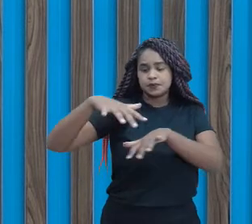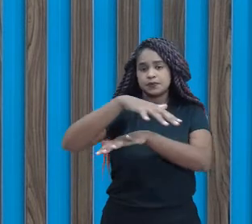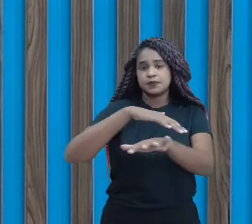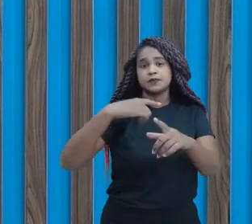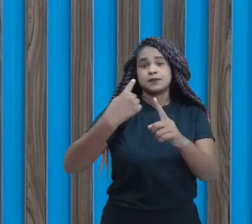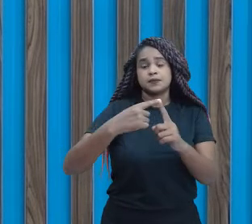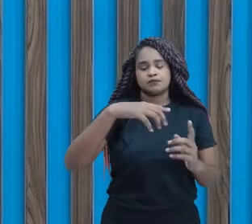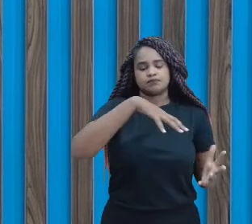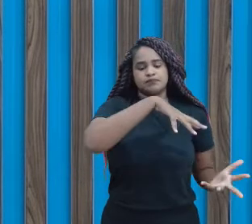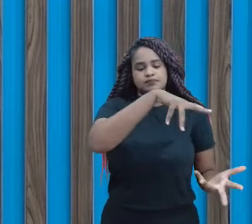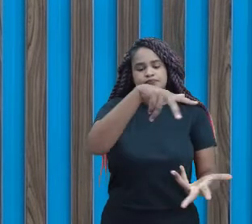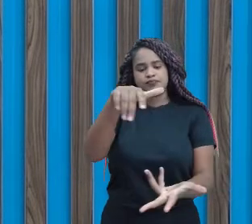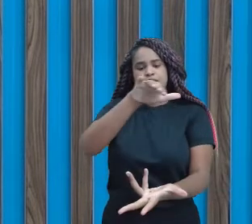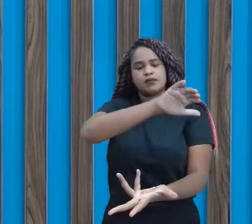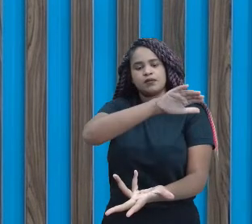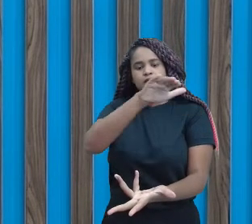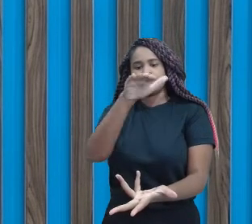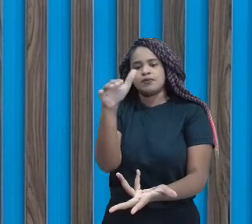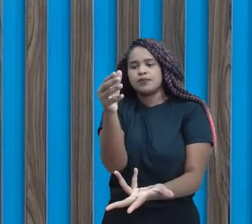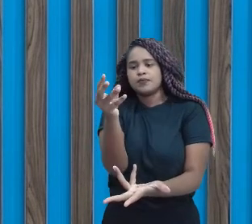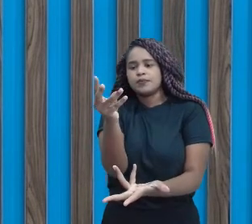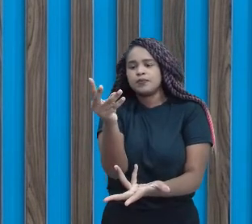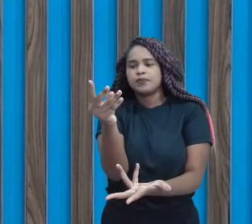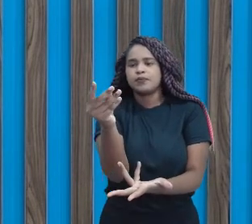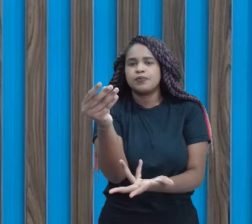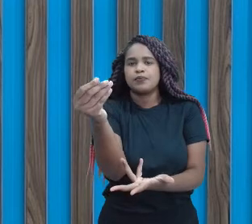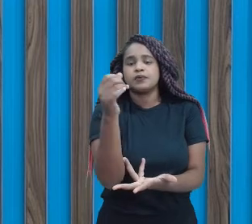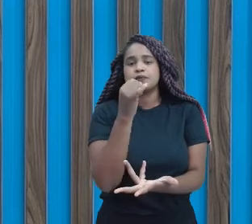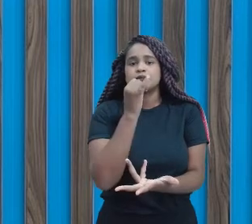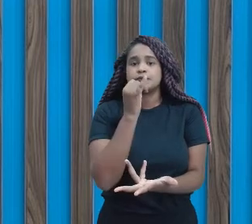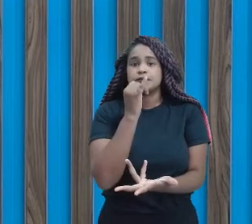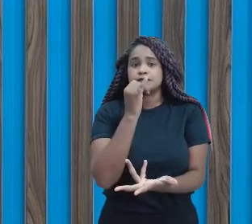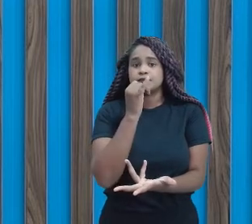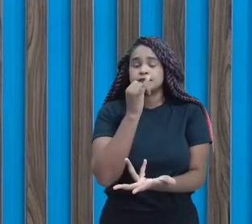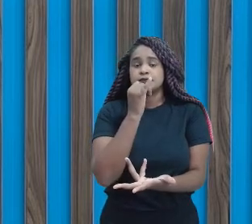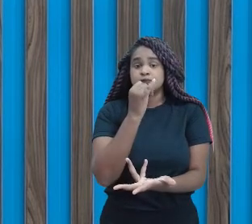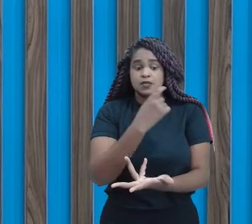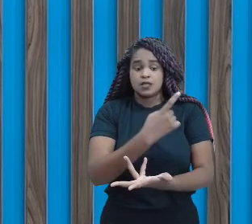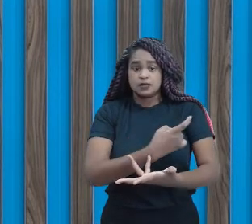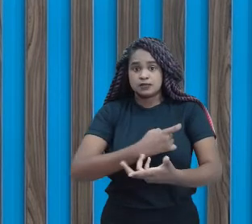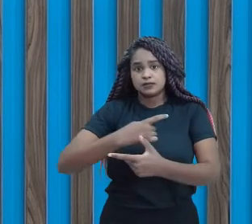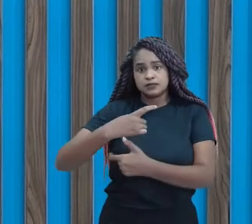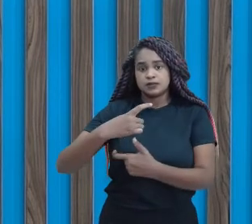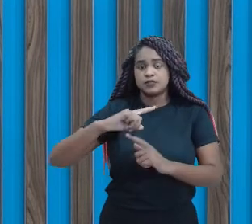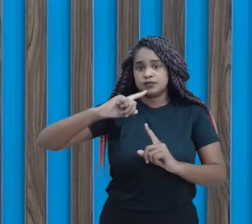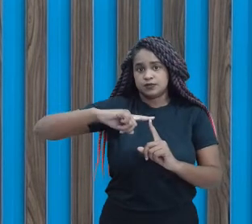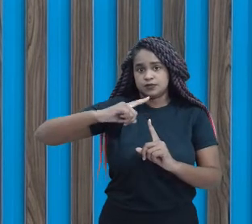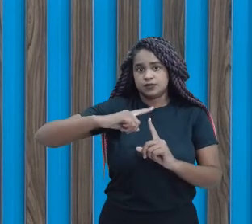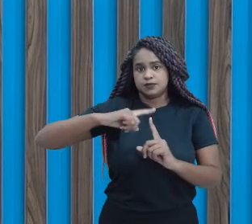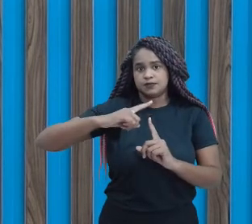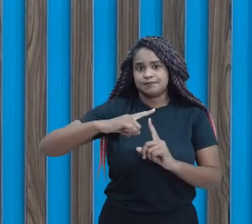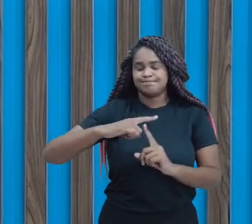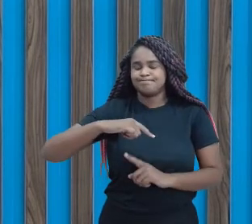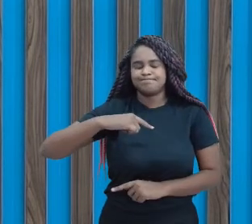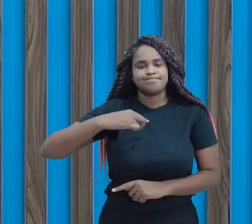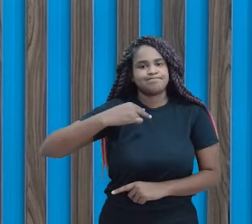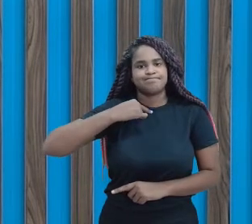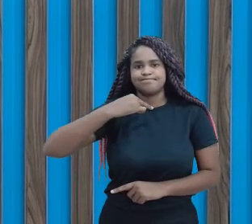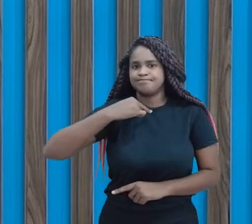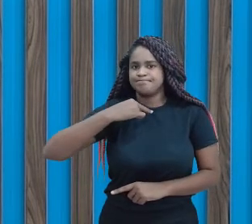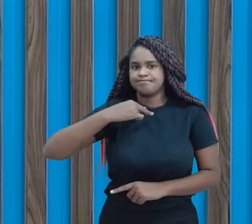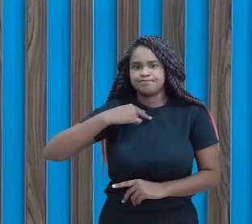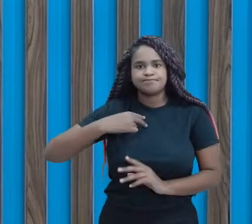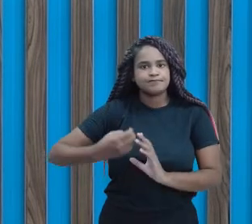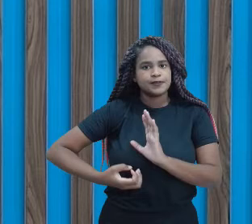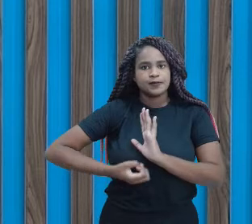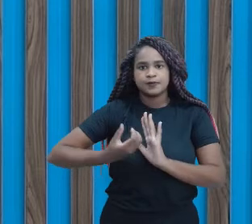sendo destruída. Até desodorante. Teve um tempo que determinados tipos de desodorante não pôde ser fabricado